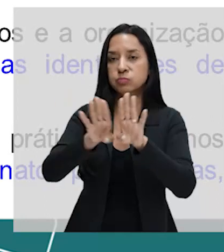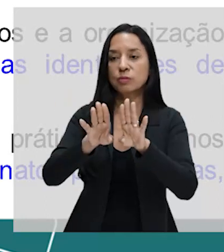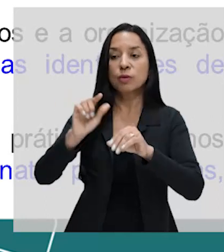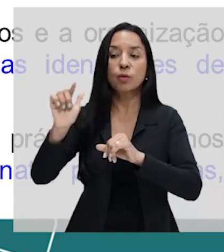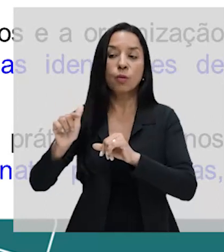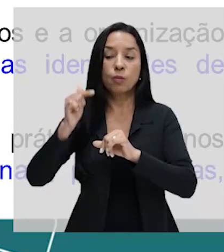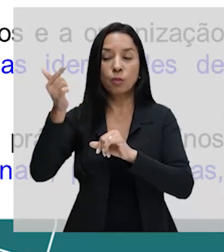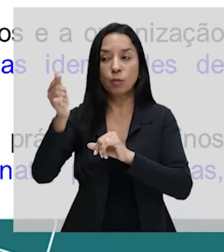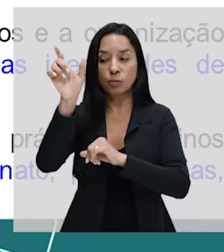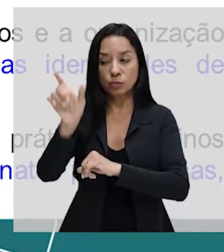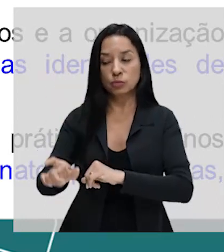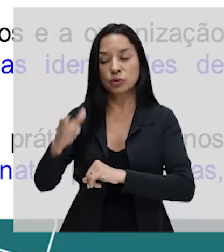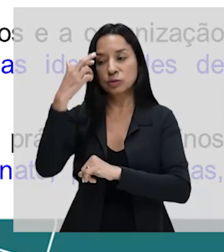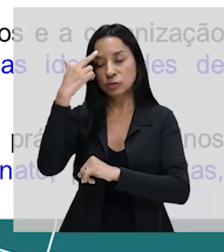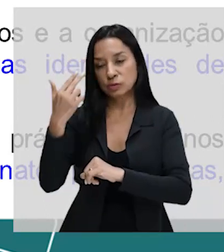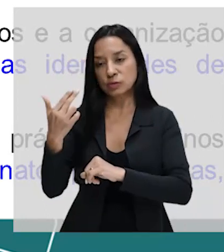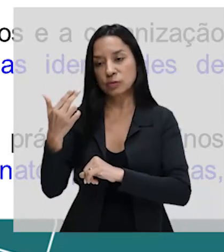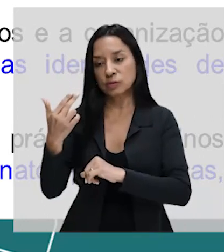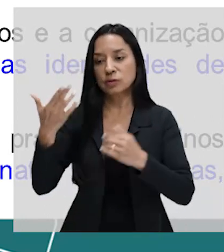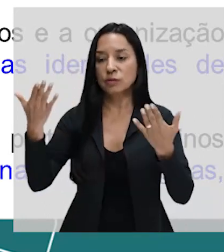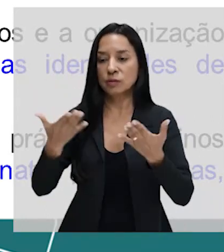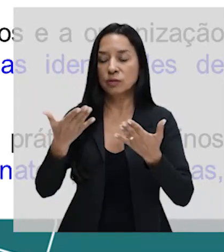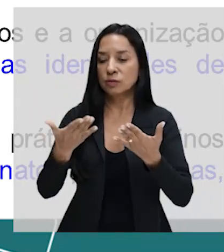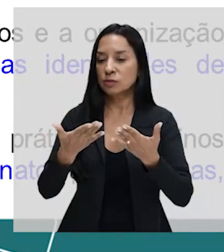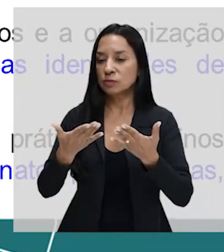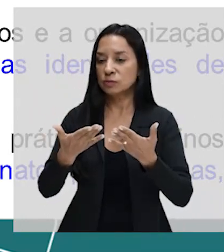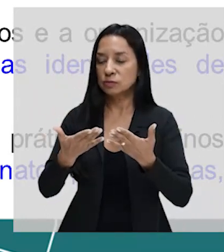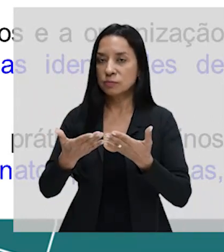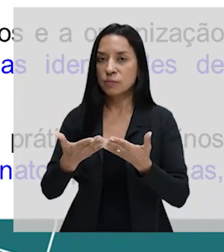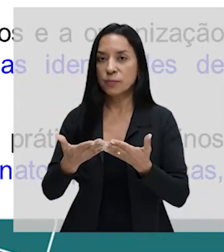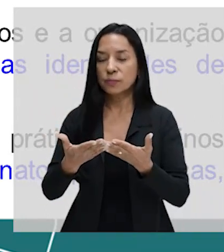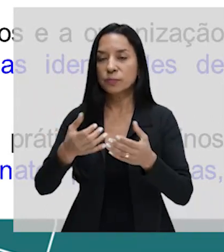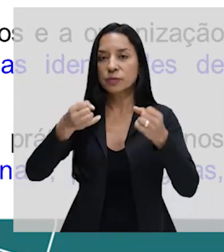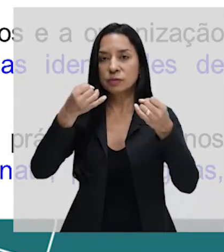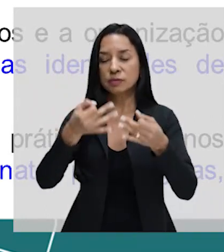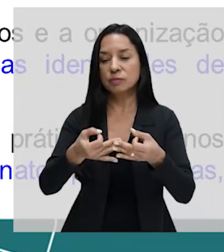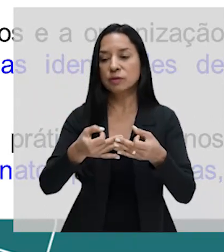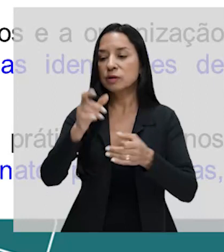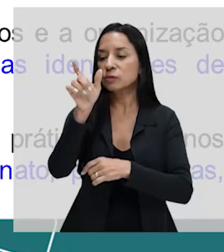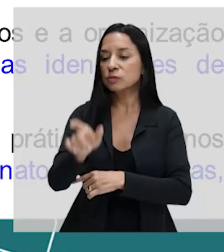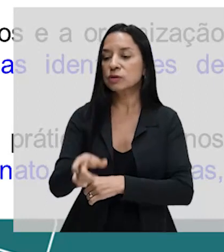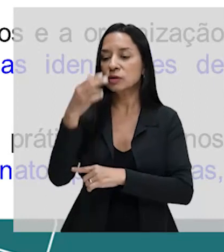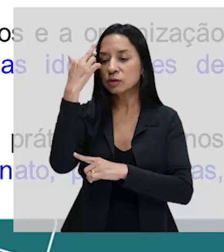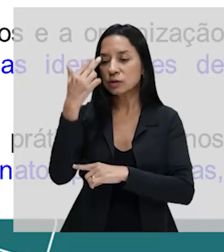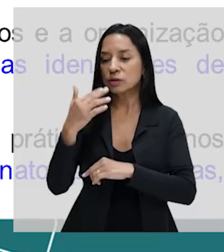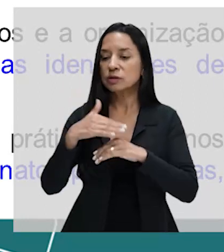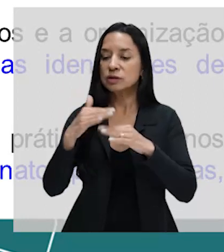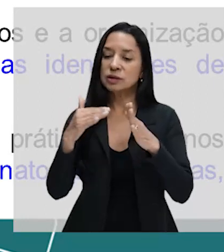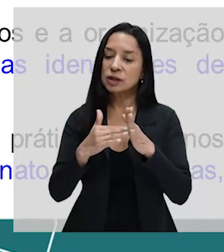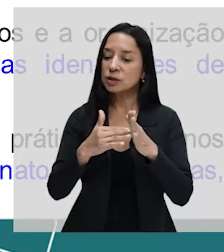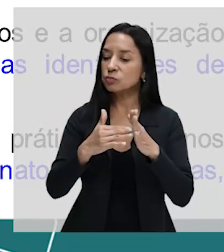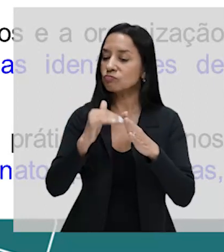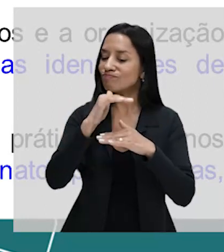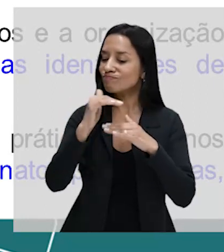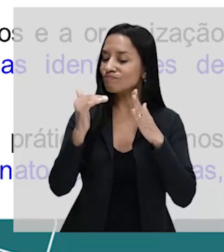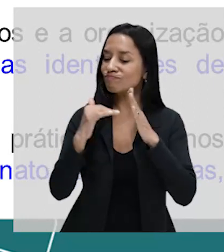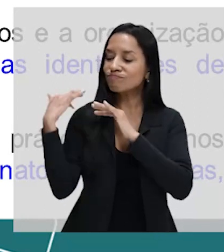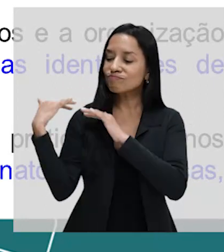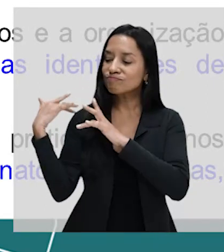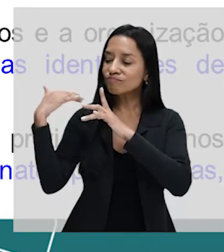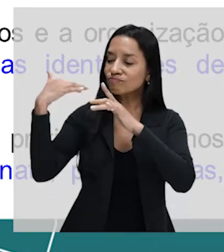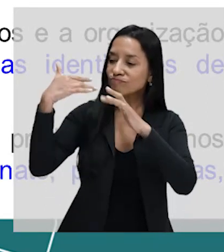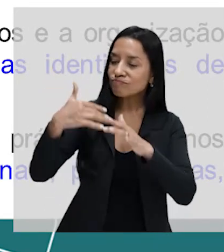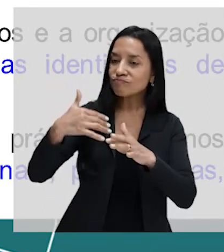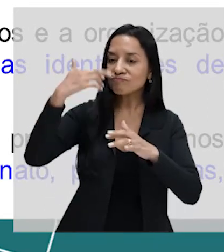históricos. Nós estamos falando de sujeitos históricos que têm toda uma historicidade,